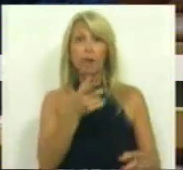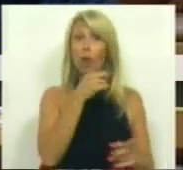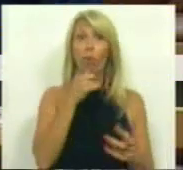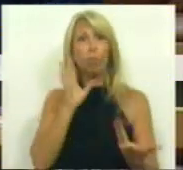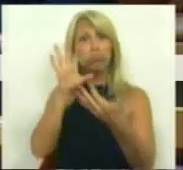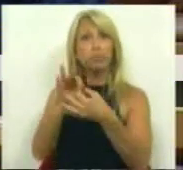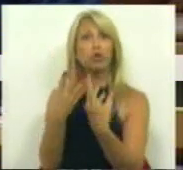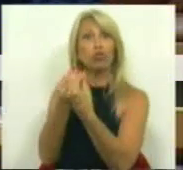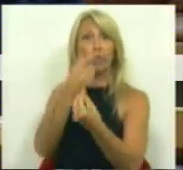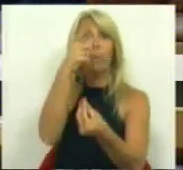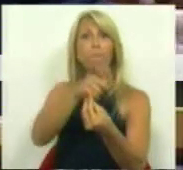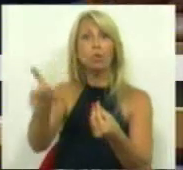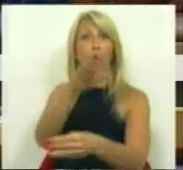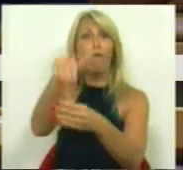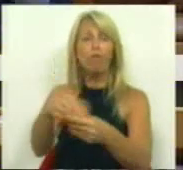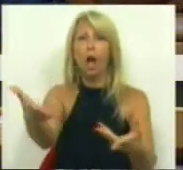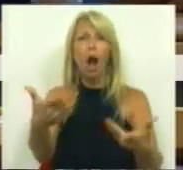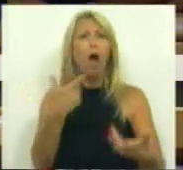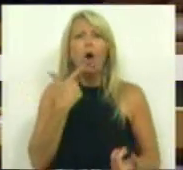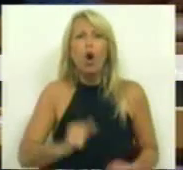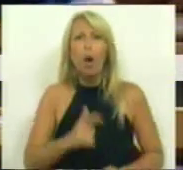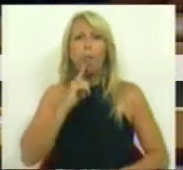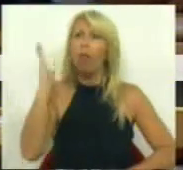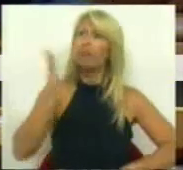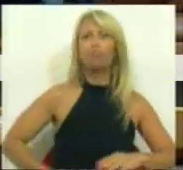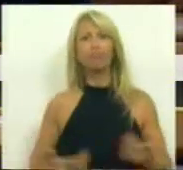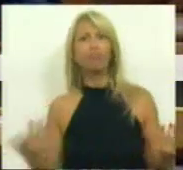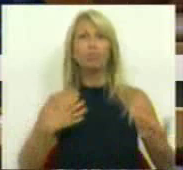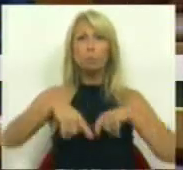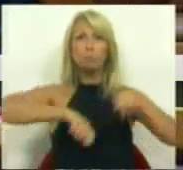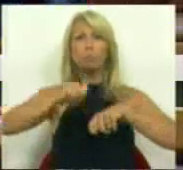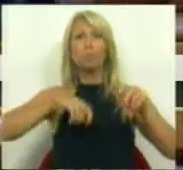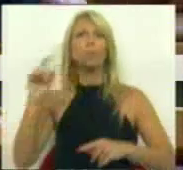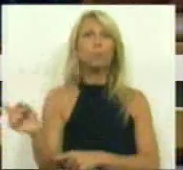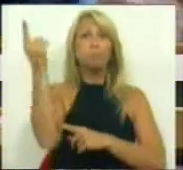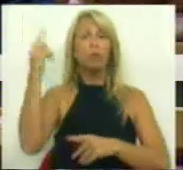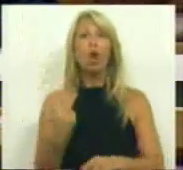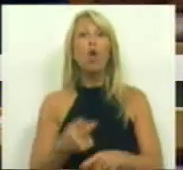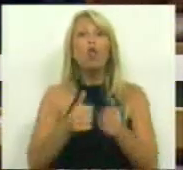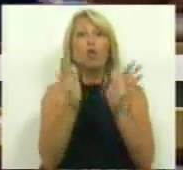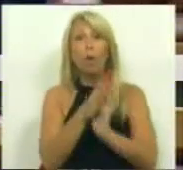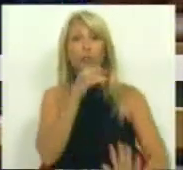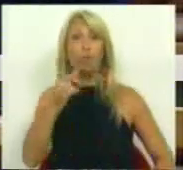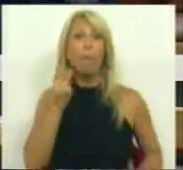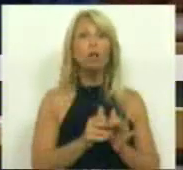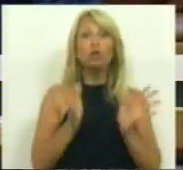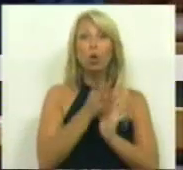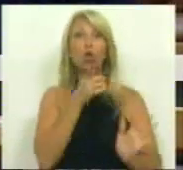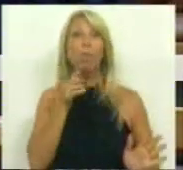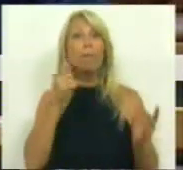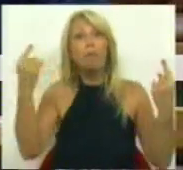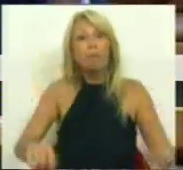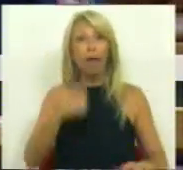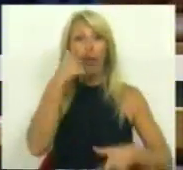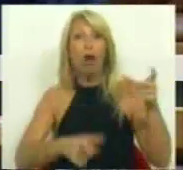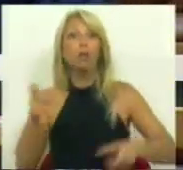Não podem, pura e simplesmente, rasgar todos os compromissos que fizeram com o eleitorado, todas as promessas e fazer exatamente